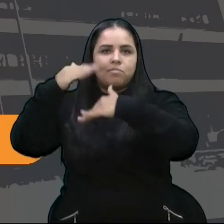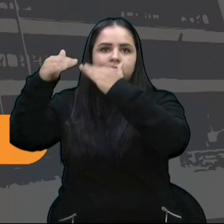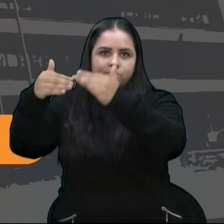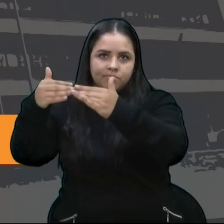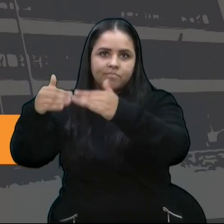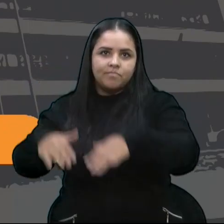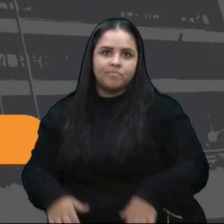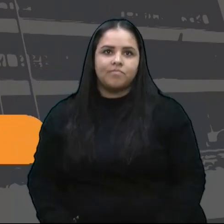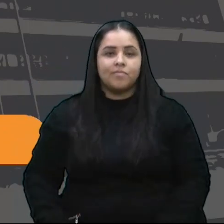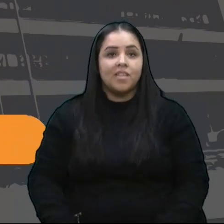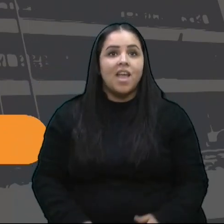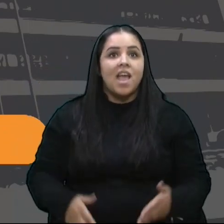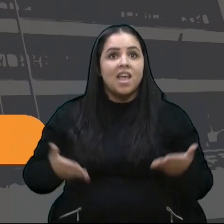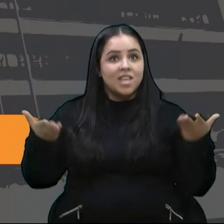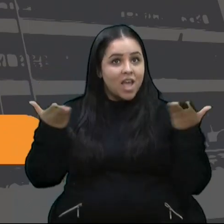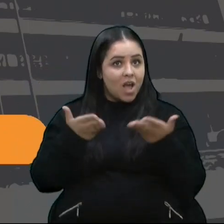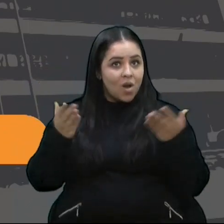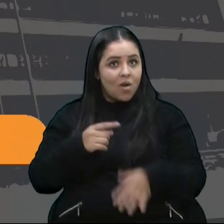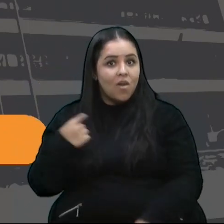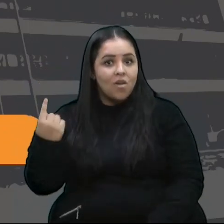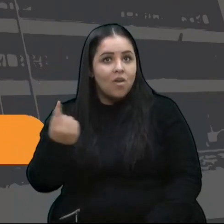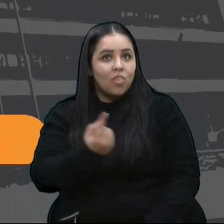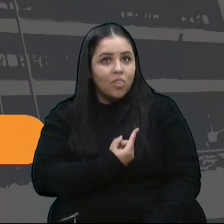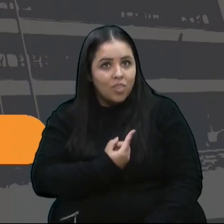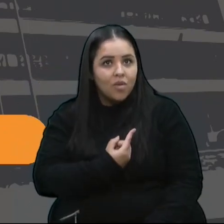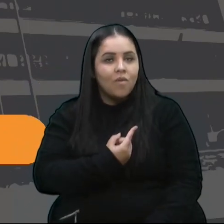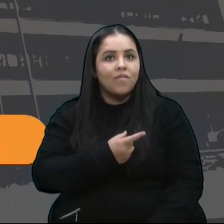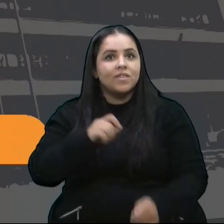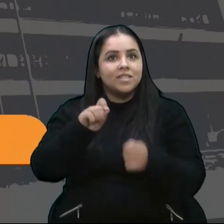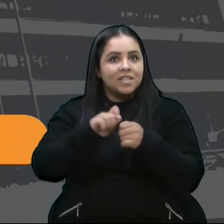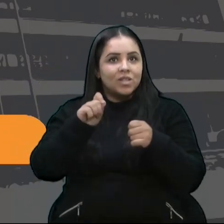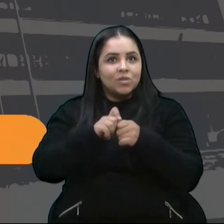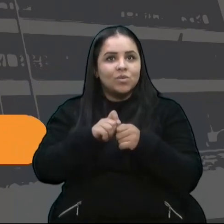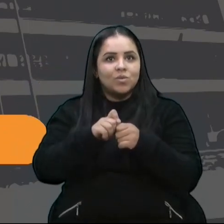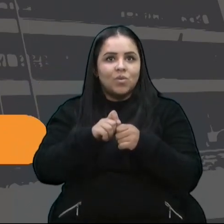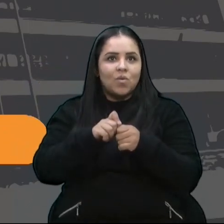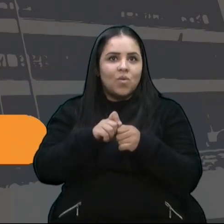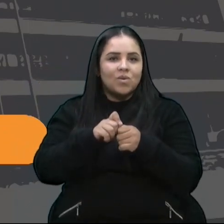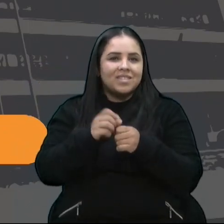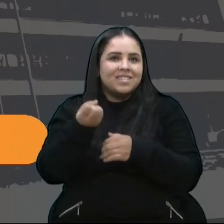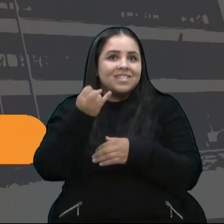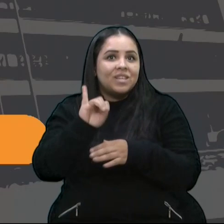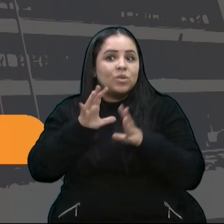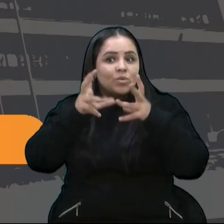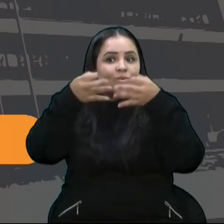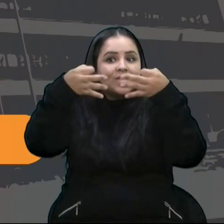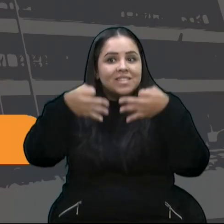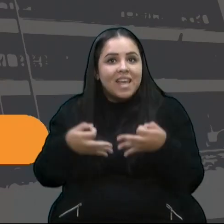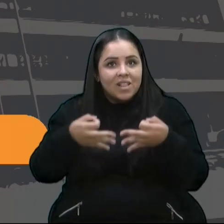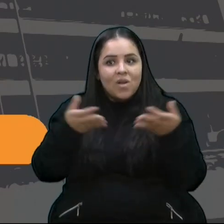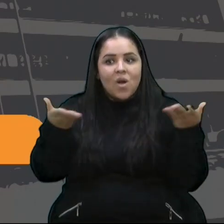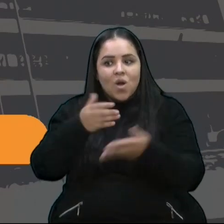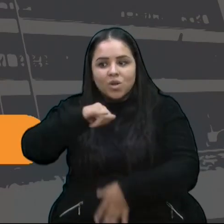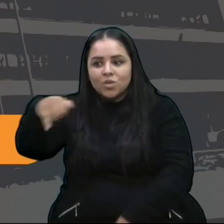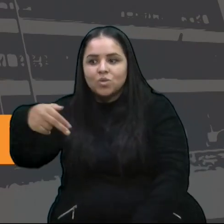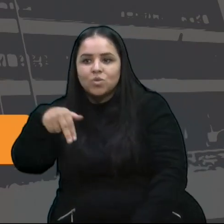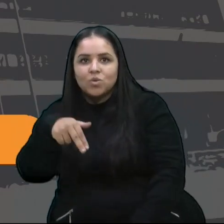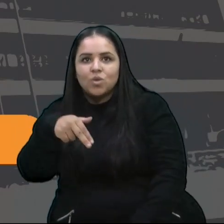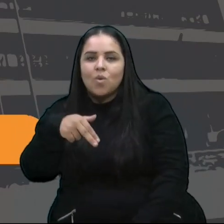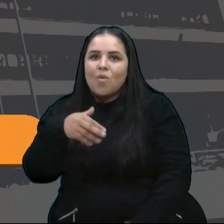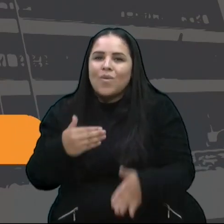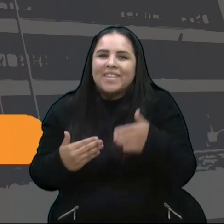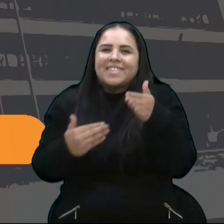está agora, se tudo der certo, a gente já lança agora em junho ou no máximo em